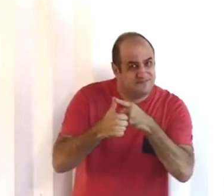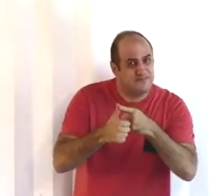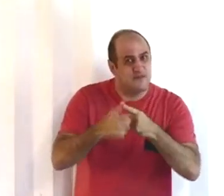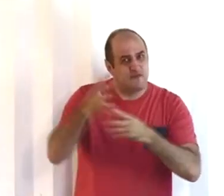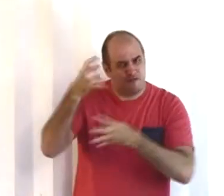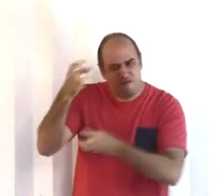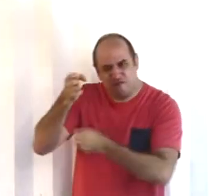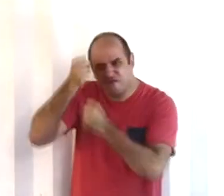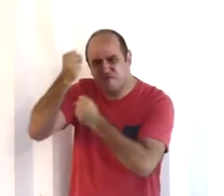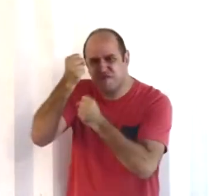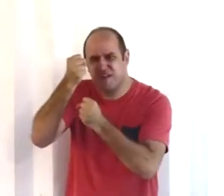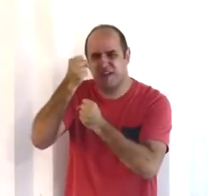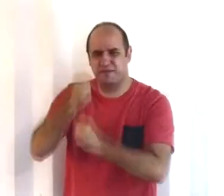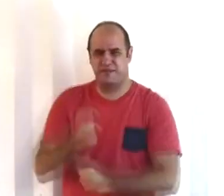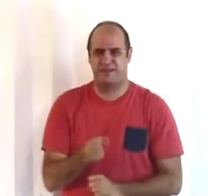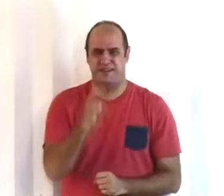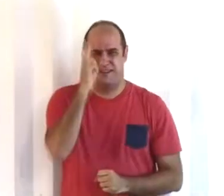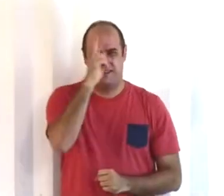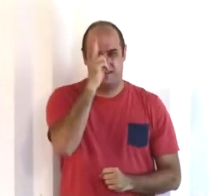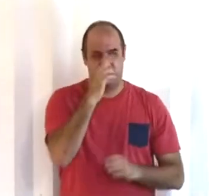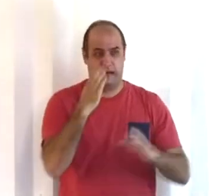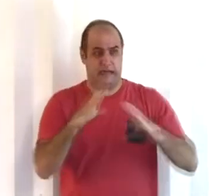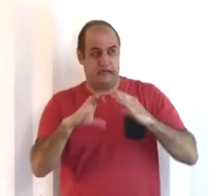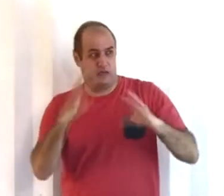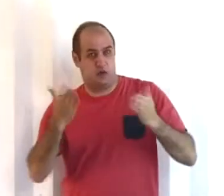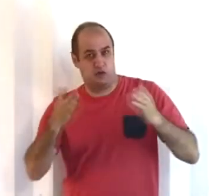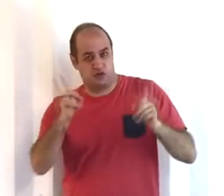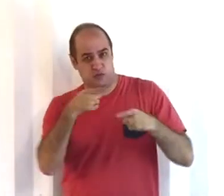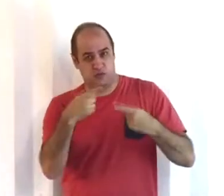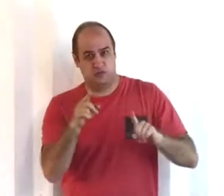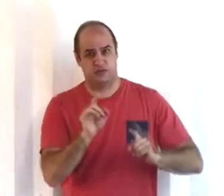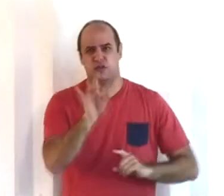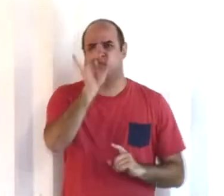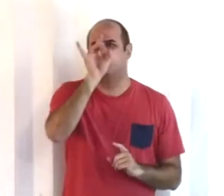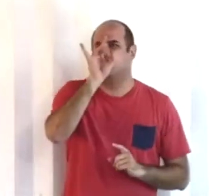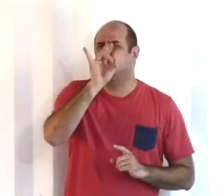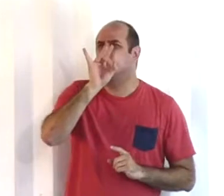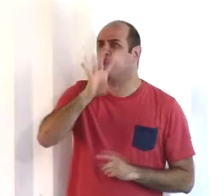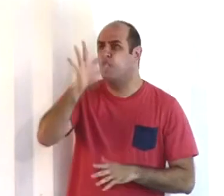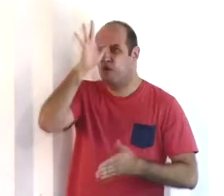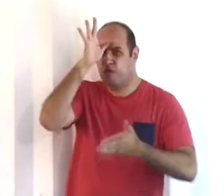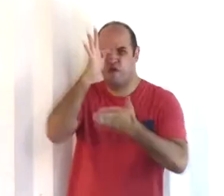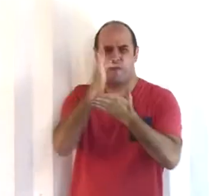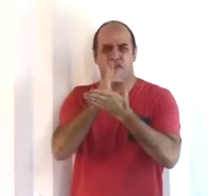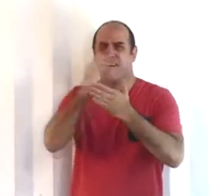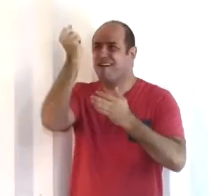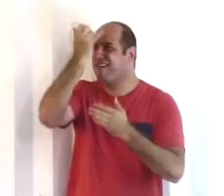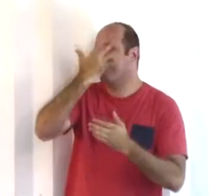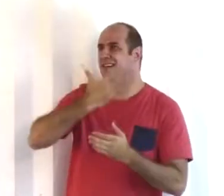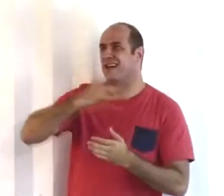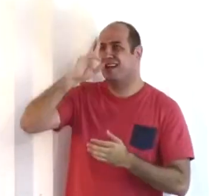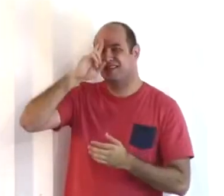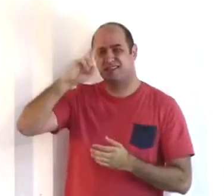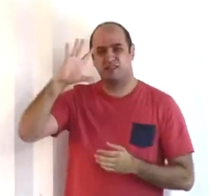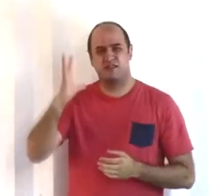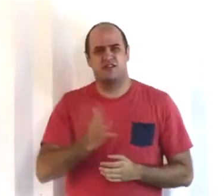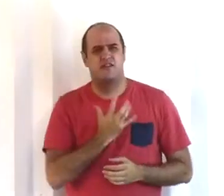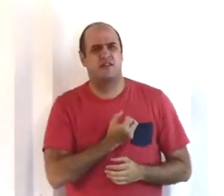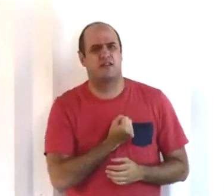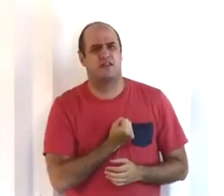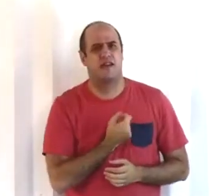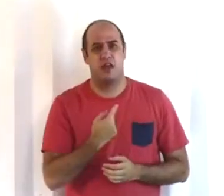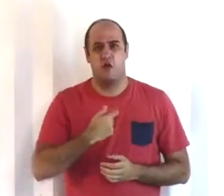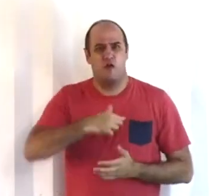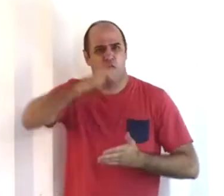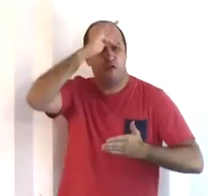acaso que a gente canta o hino 93, somente ponho a minha fé na graça excelsa do Salvador. Somente ponho a minha